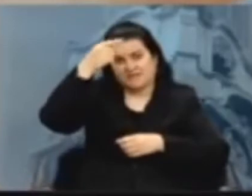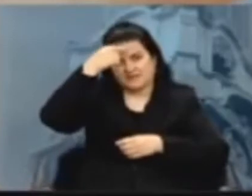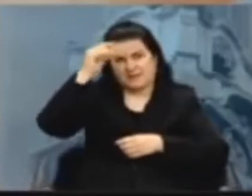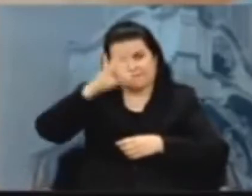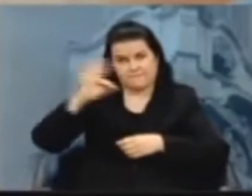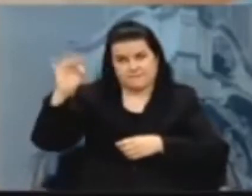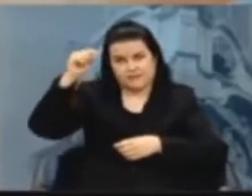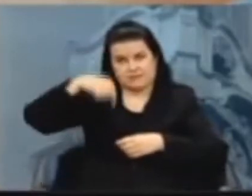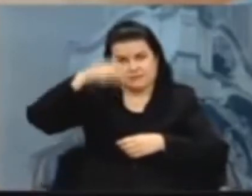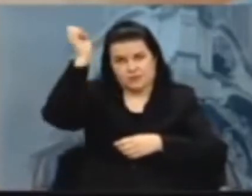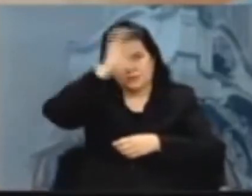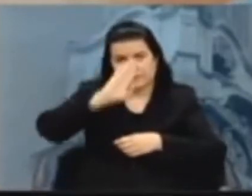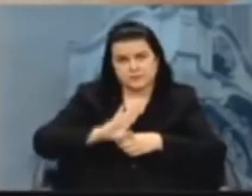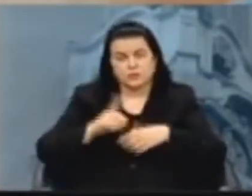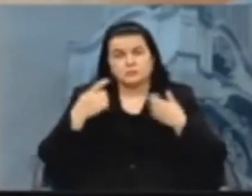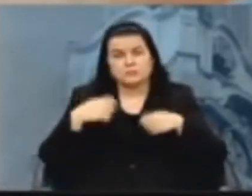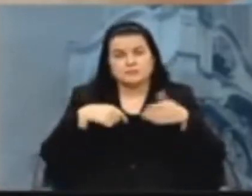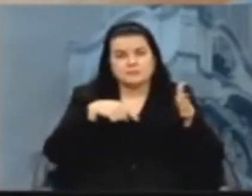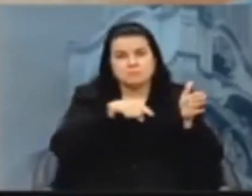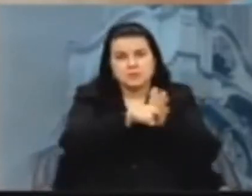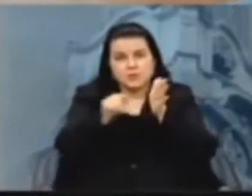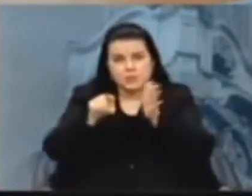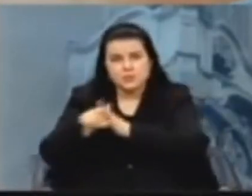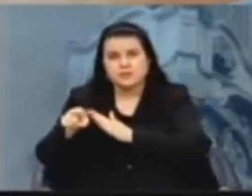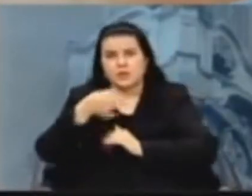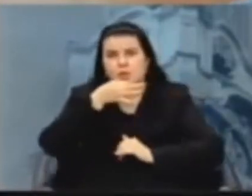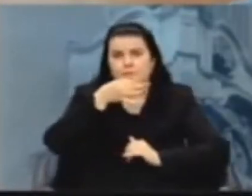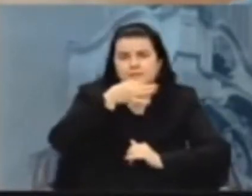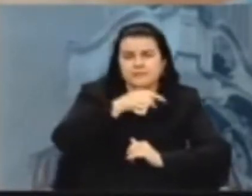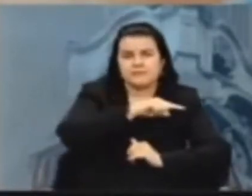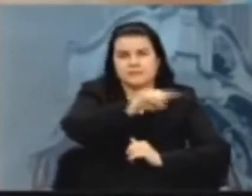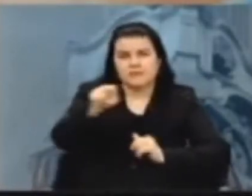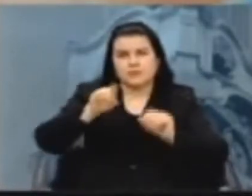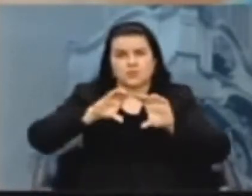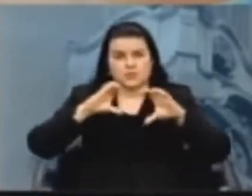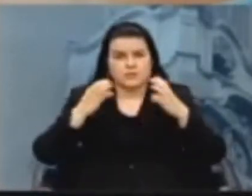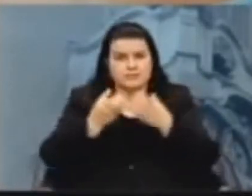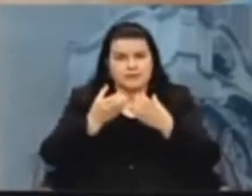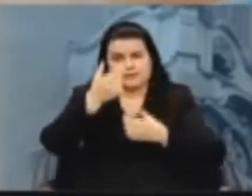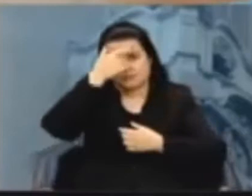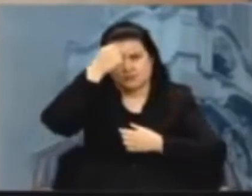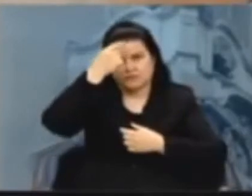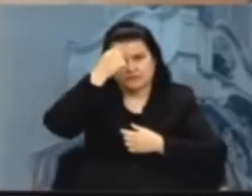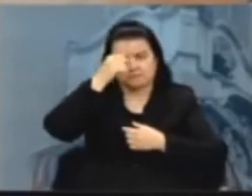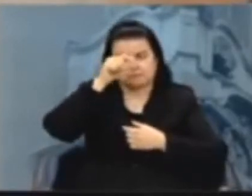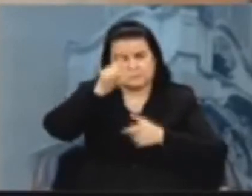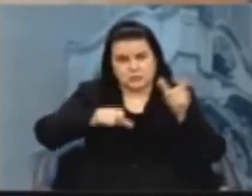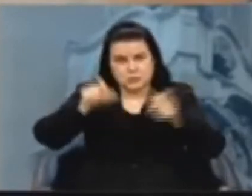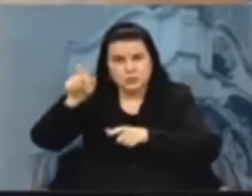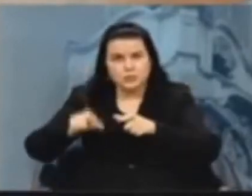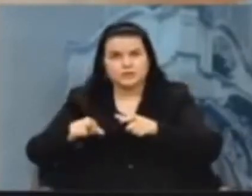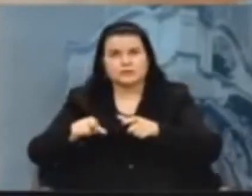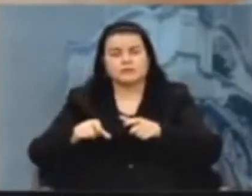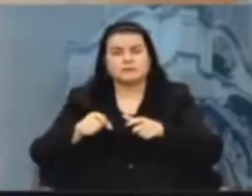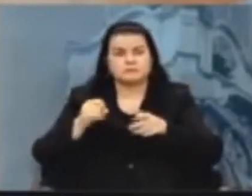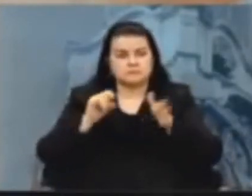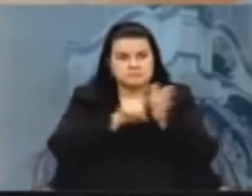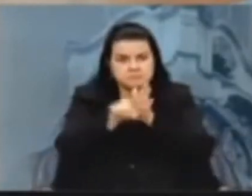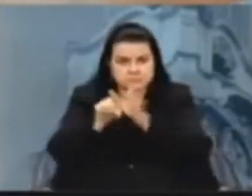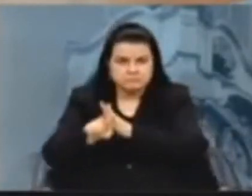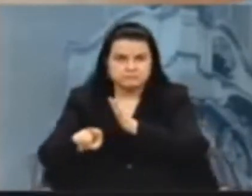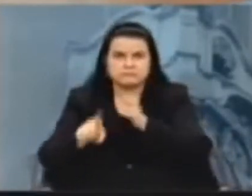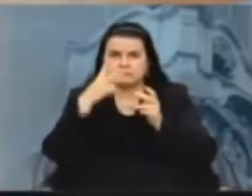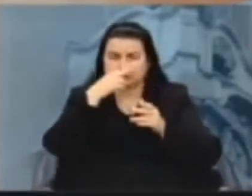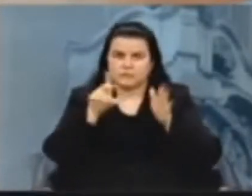se dá via consulta à comunidade universitária. Feita a consulta nos termos da lei e do estatuto